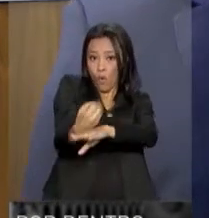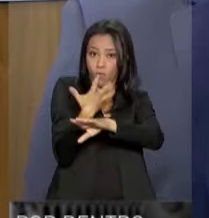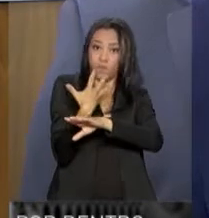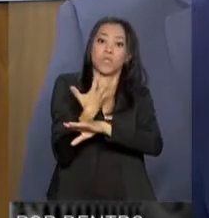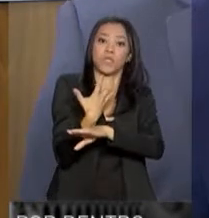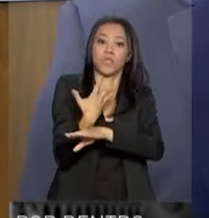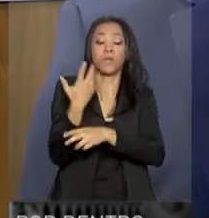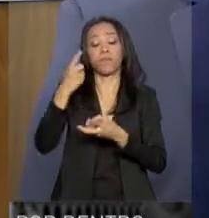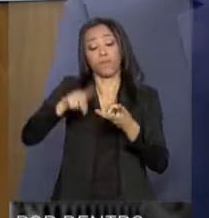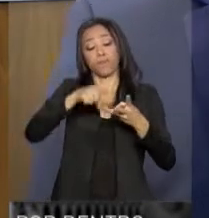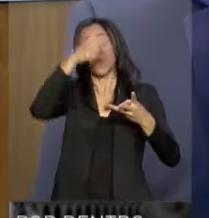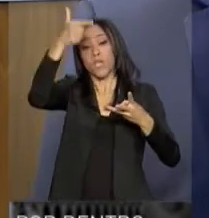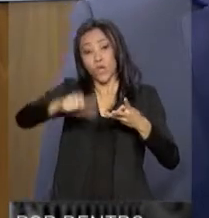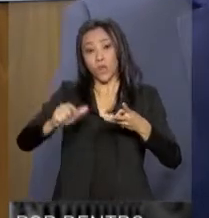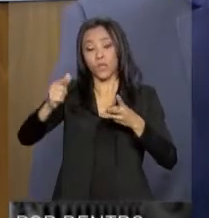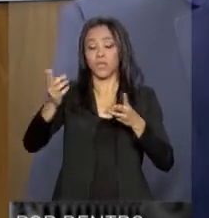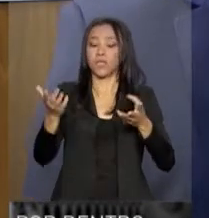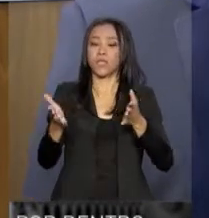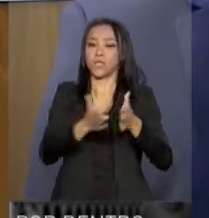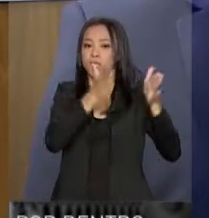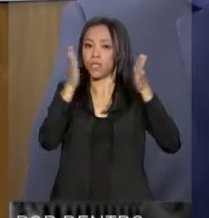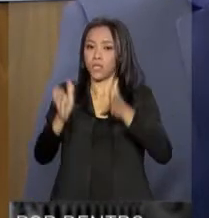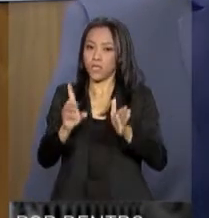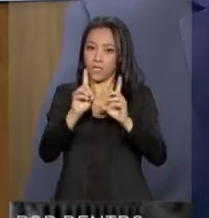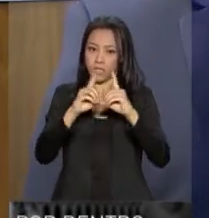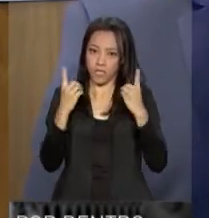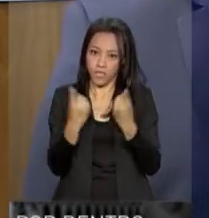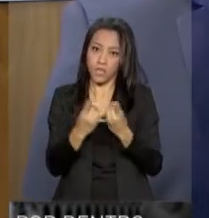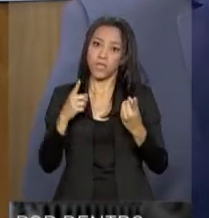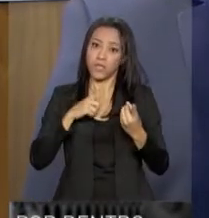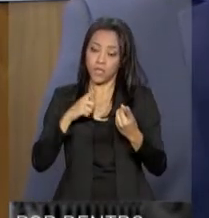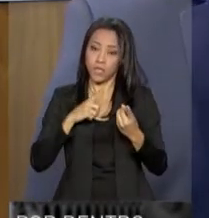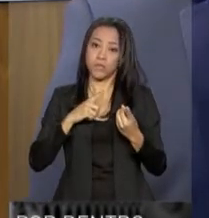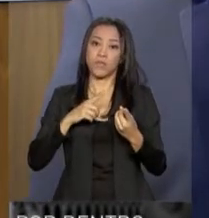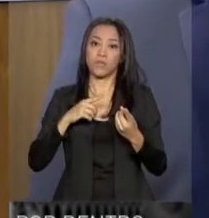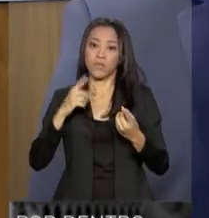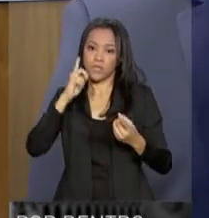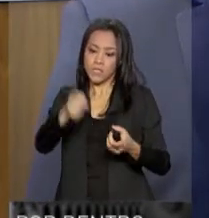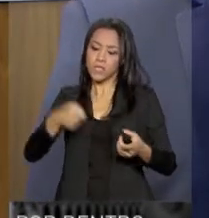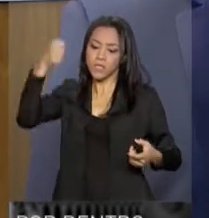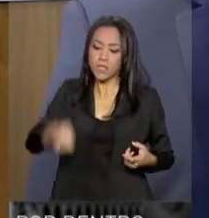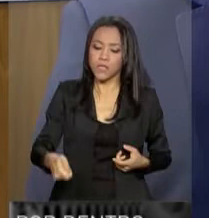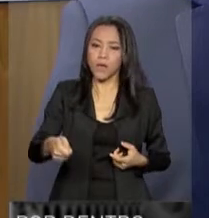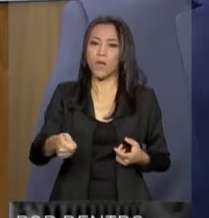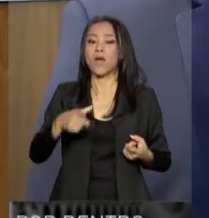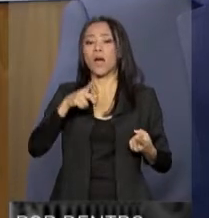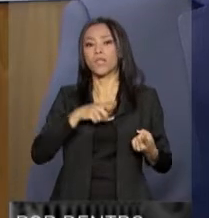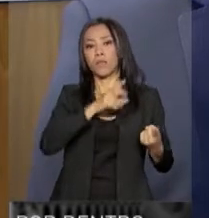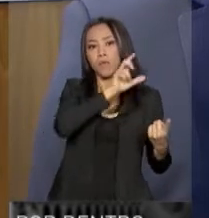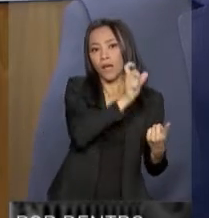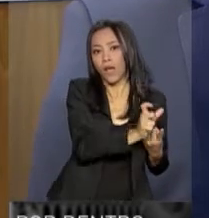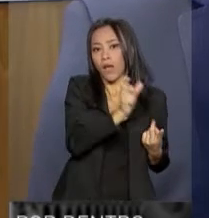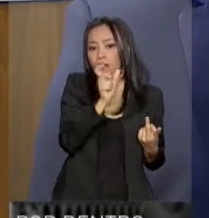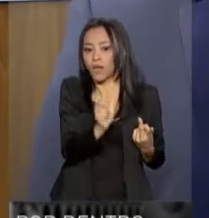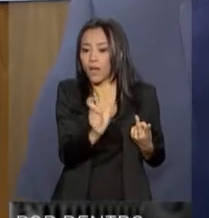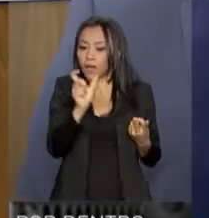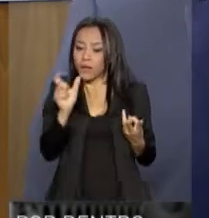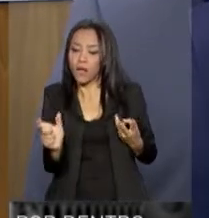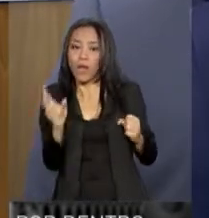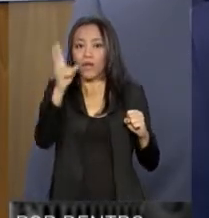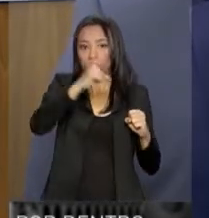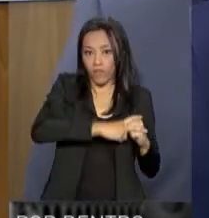que trabalha com a sanção se você pegar os verbos que são normalmente passados dentro de um das convenções internacionais é